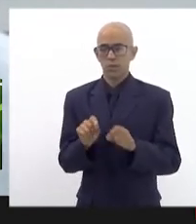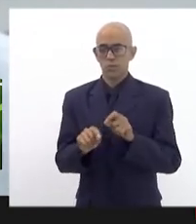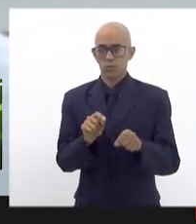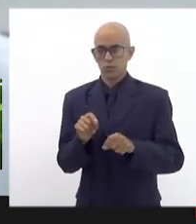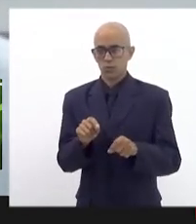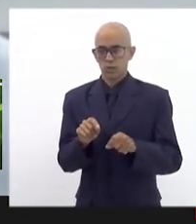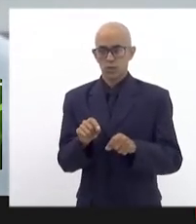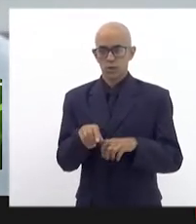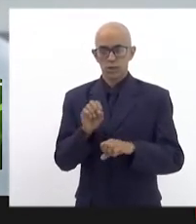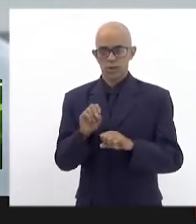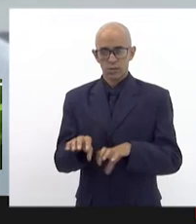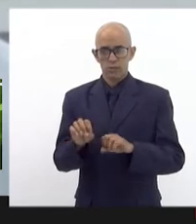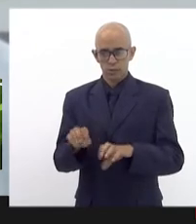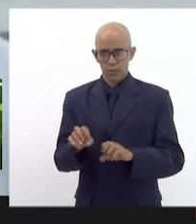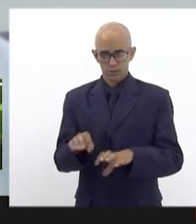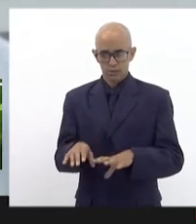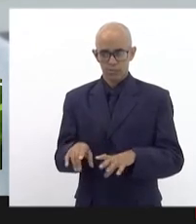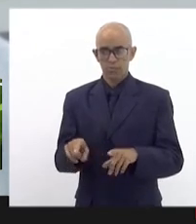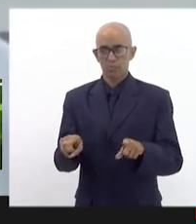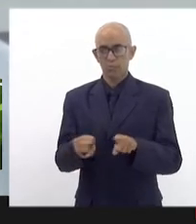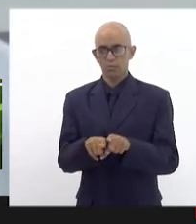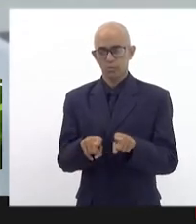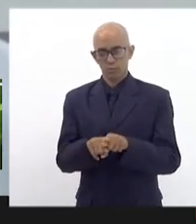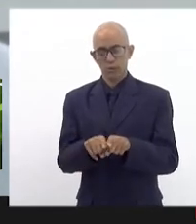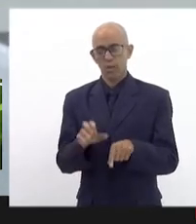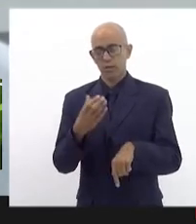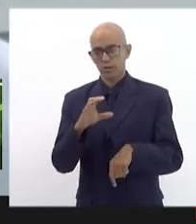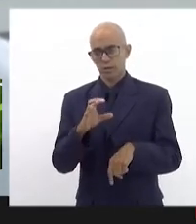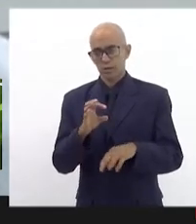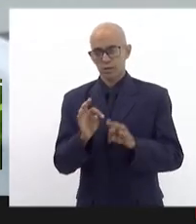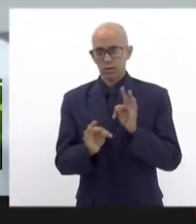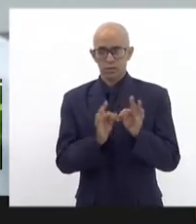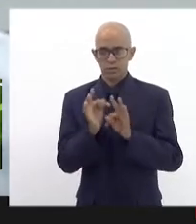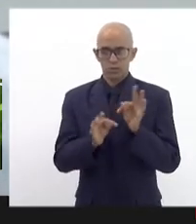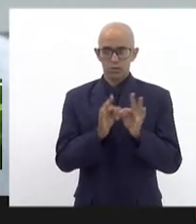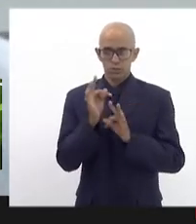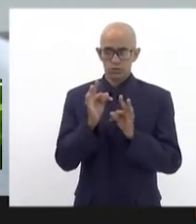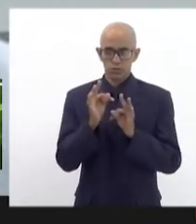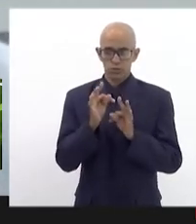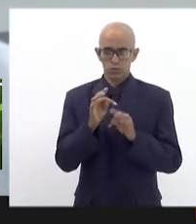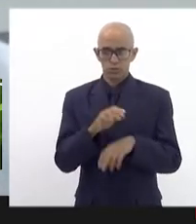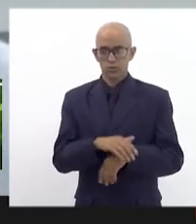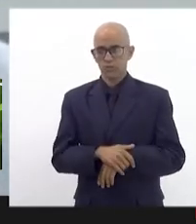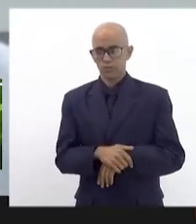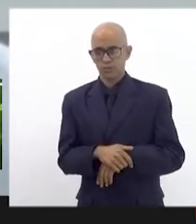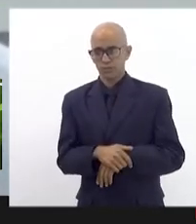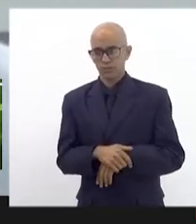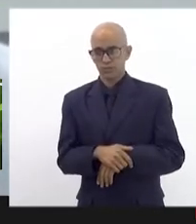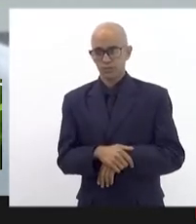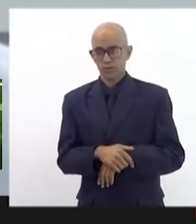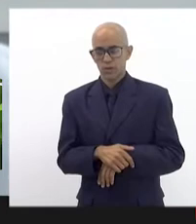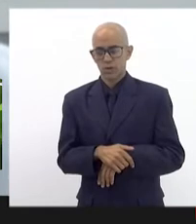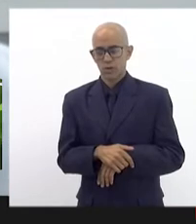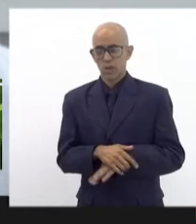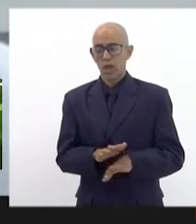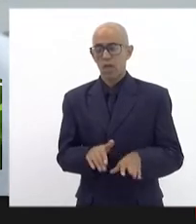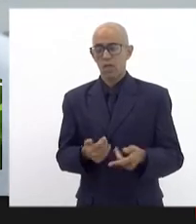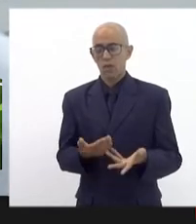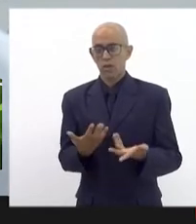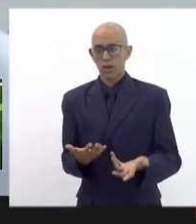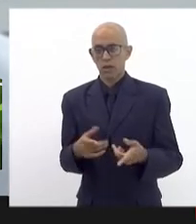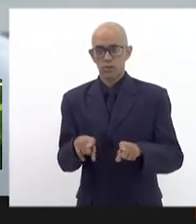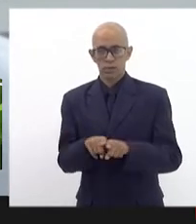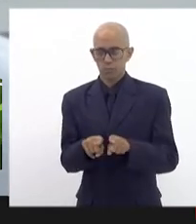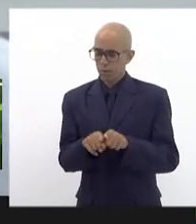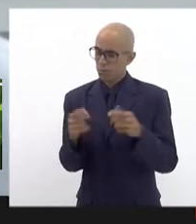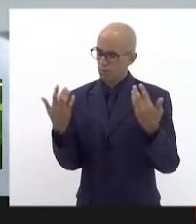área educacional, em defesa da ciência e tecnologia, do avanço, de modo que eu quero